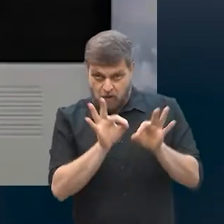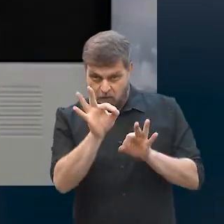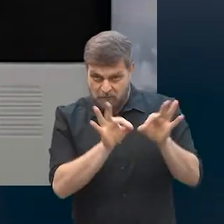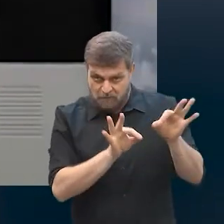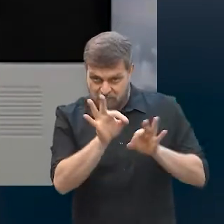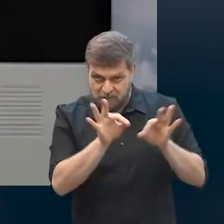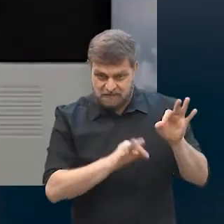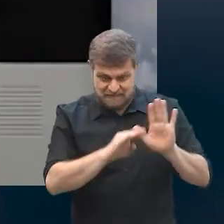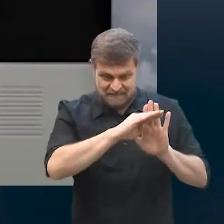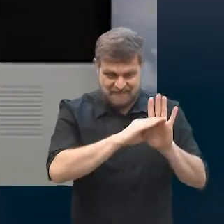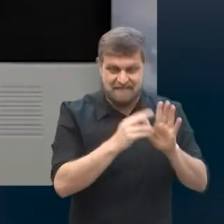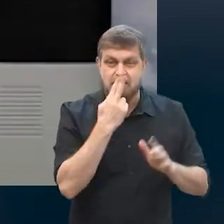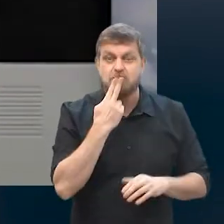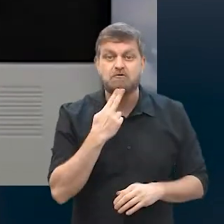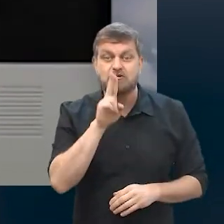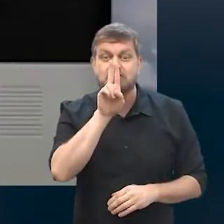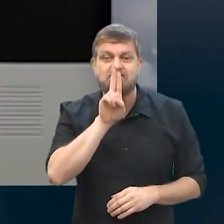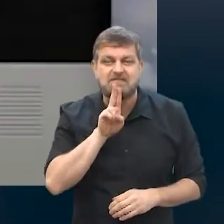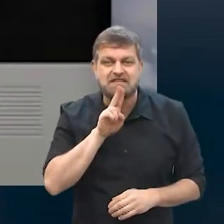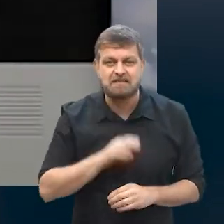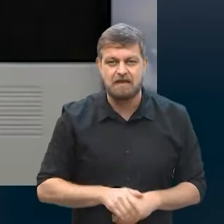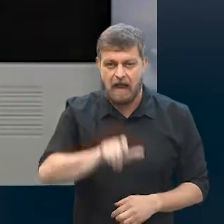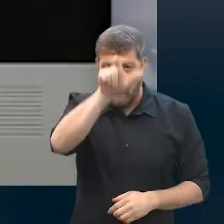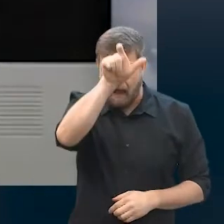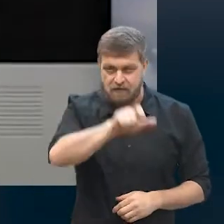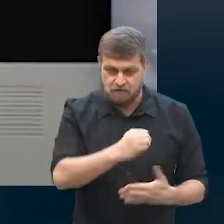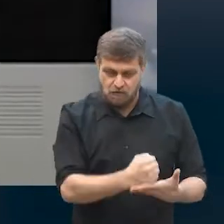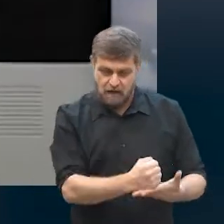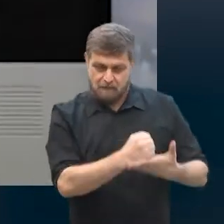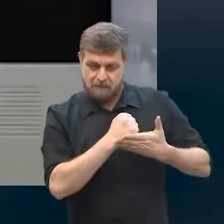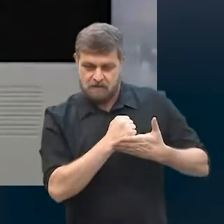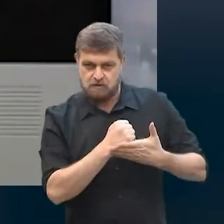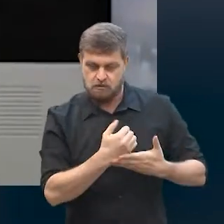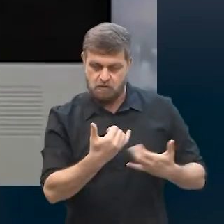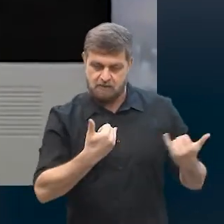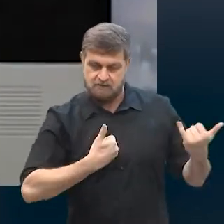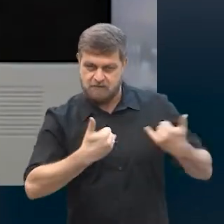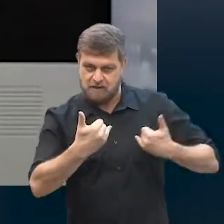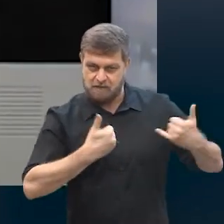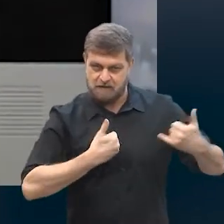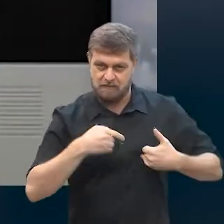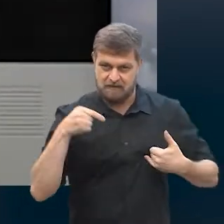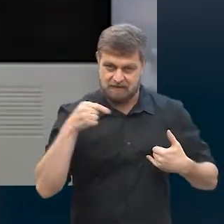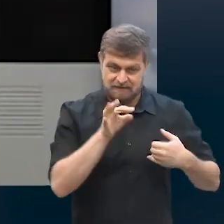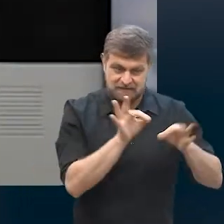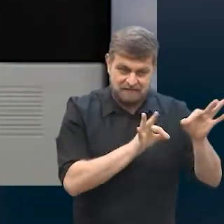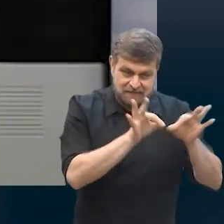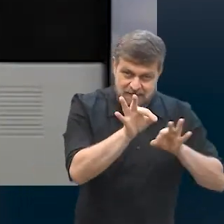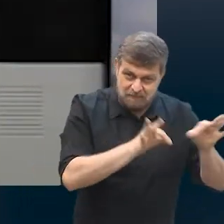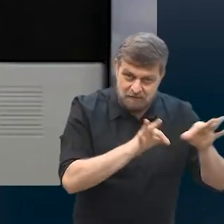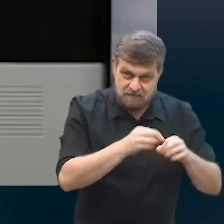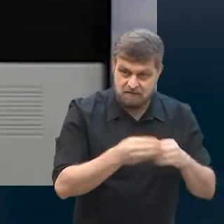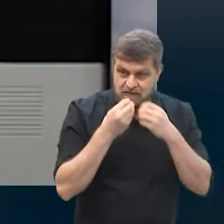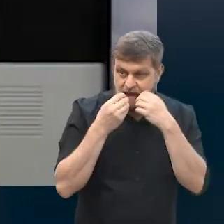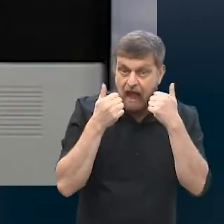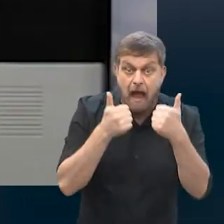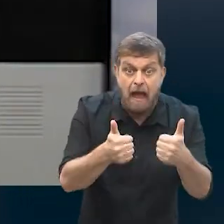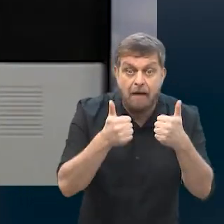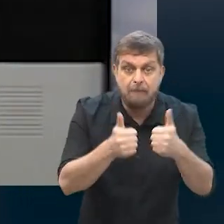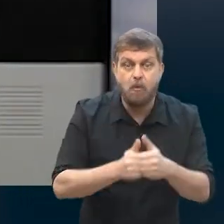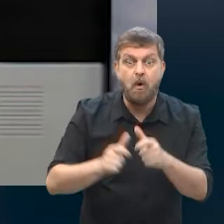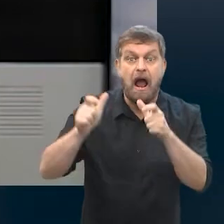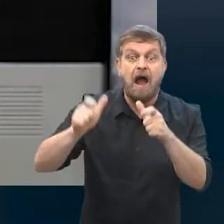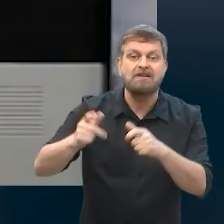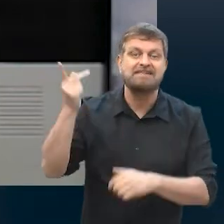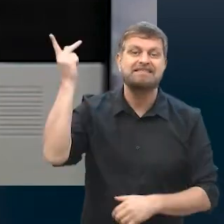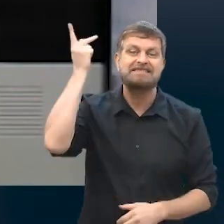estava da gelateria, a pessoa que fez o projeto falou: olha, esse projeto vai ficar muito bom em